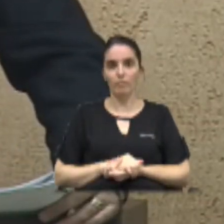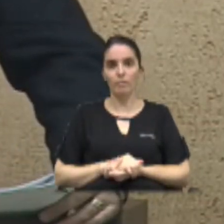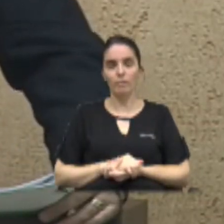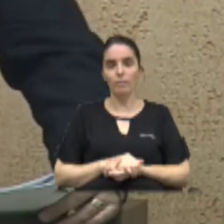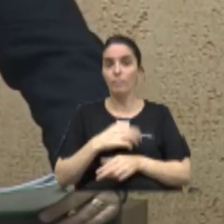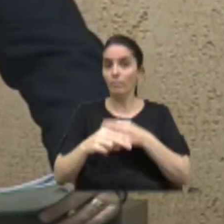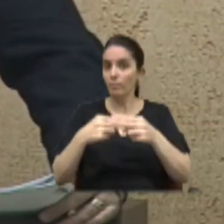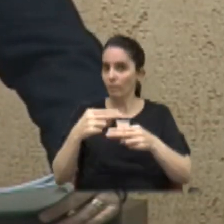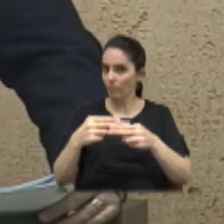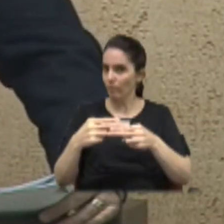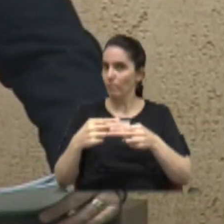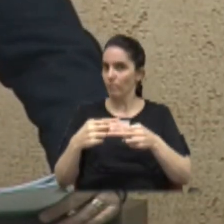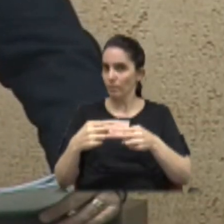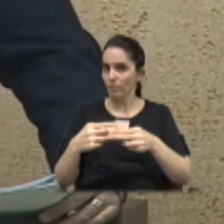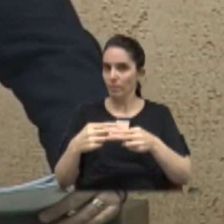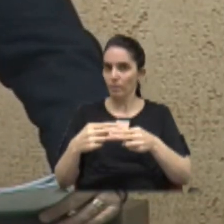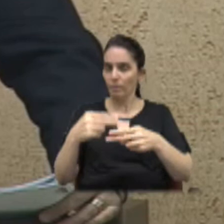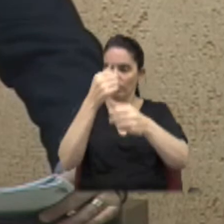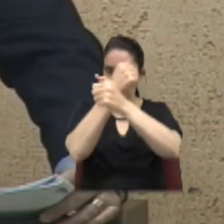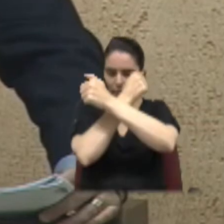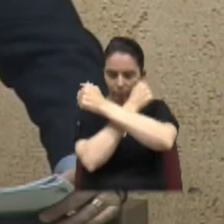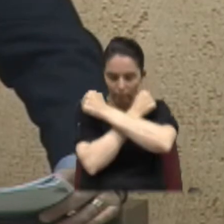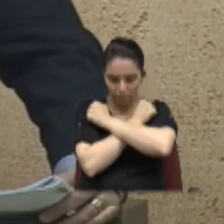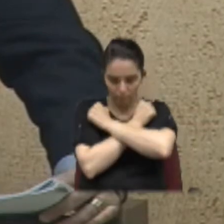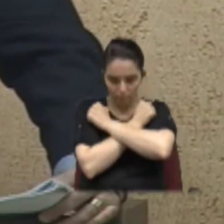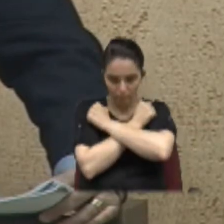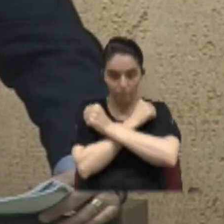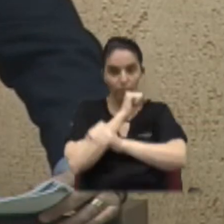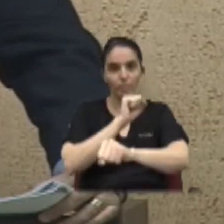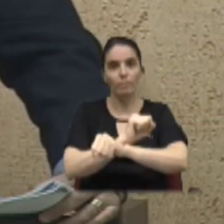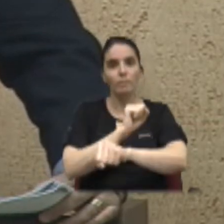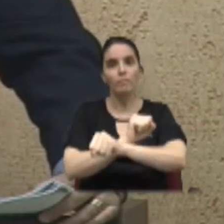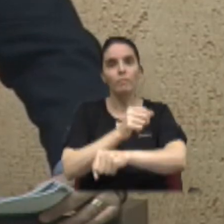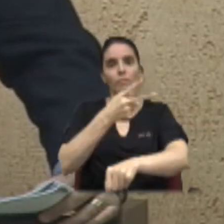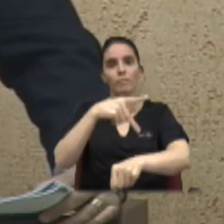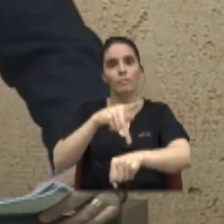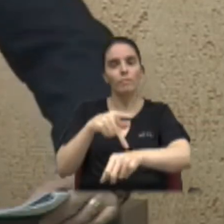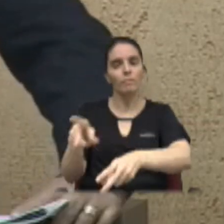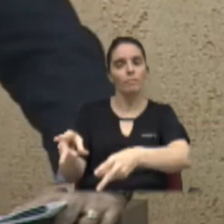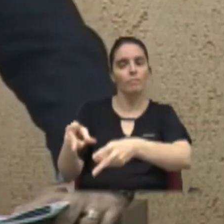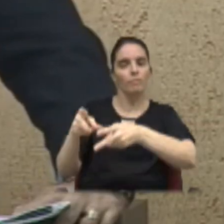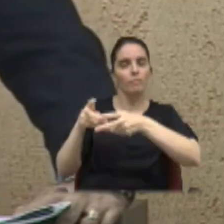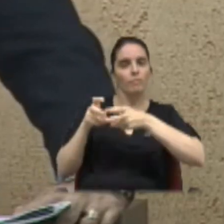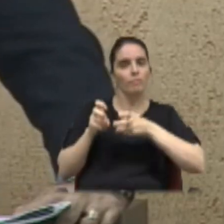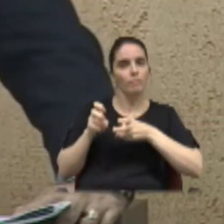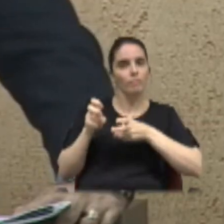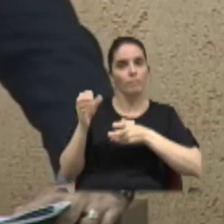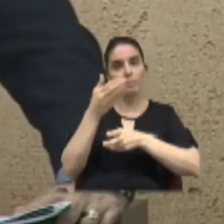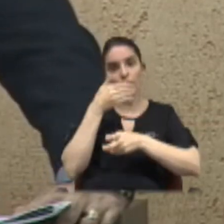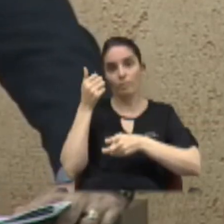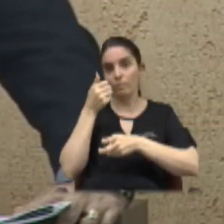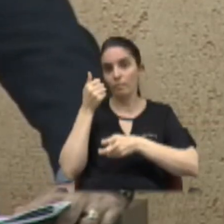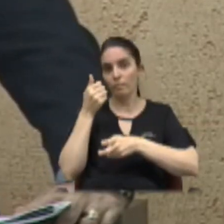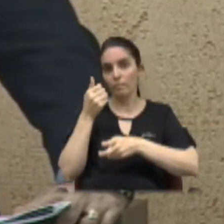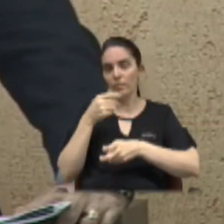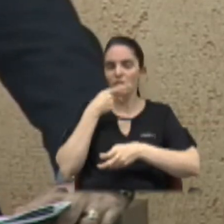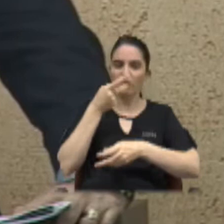Então fica aqui o meu abraço fraternal. A gente espera que o país olhe com atenção, porque de nada adianta